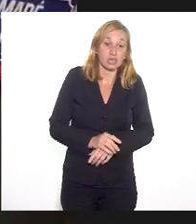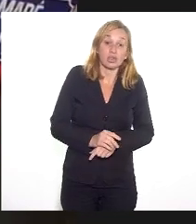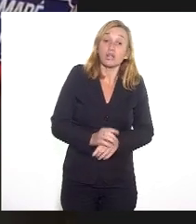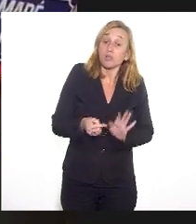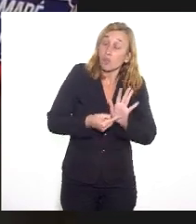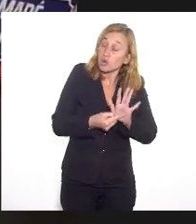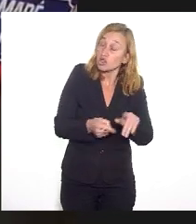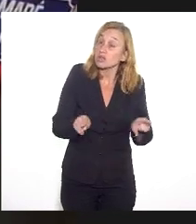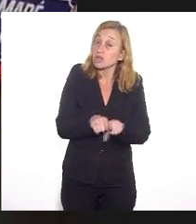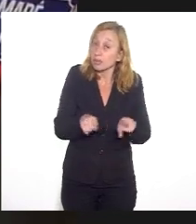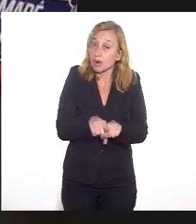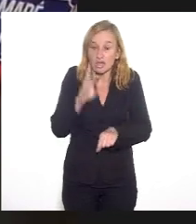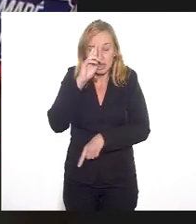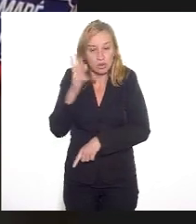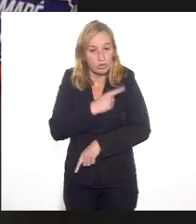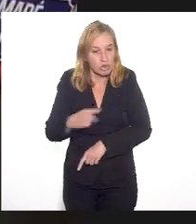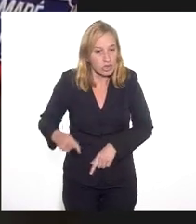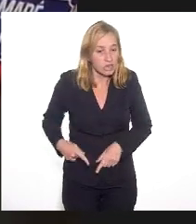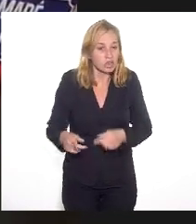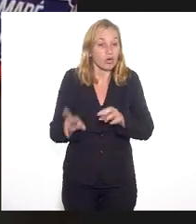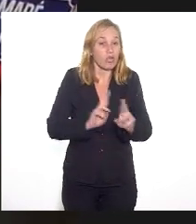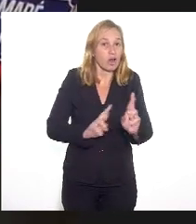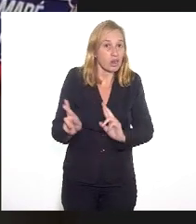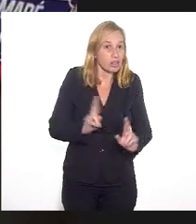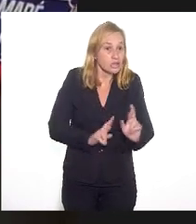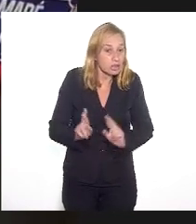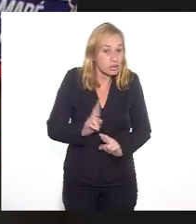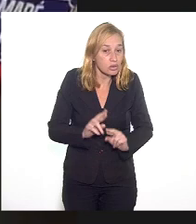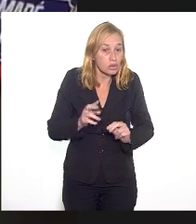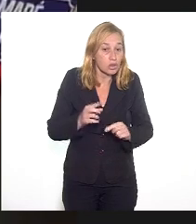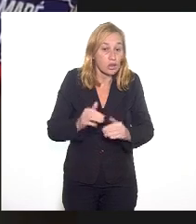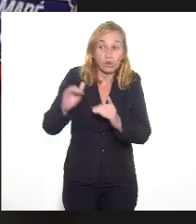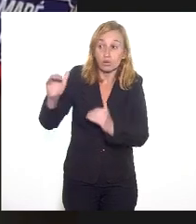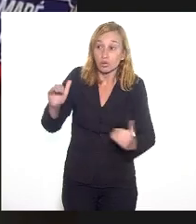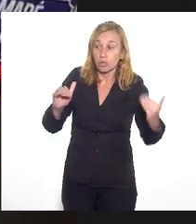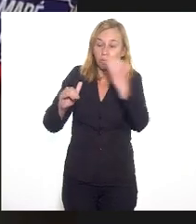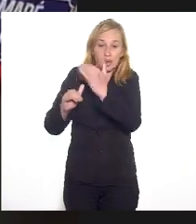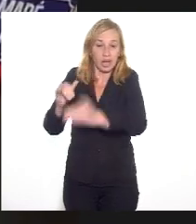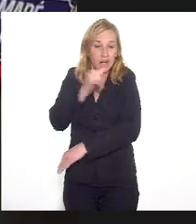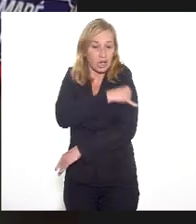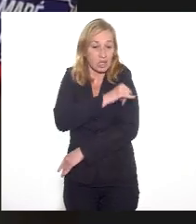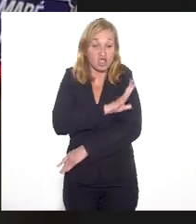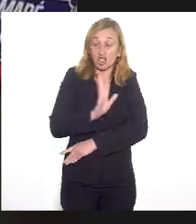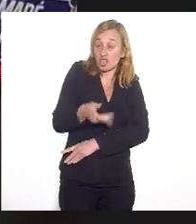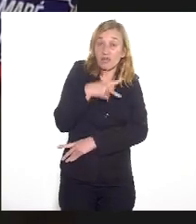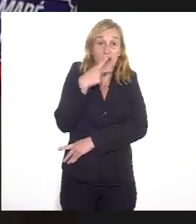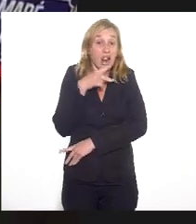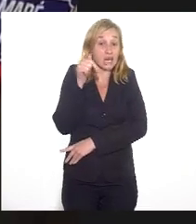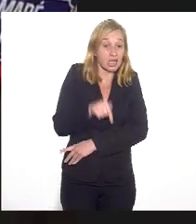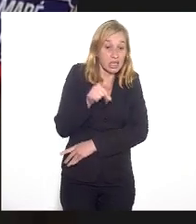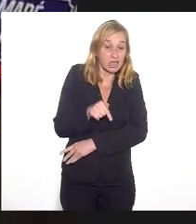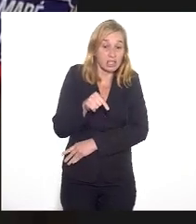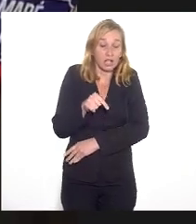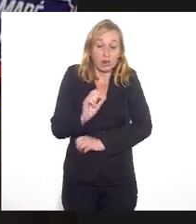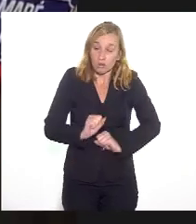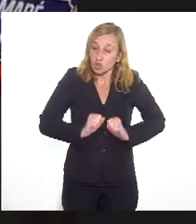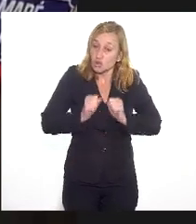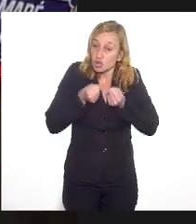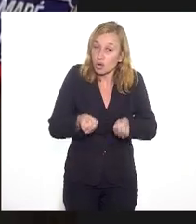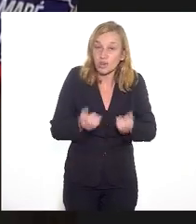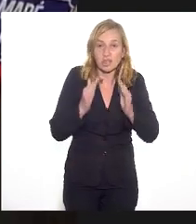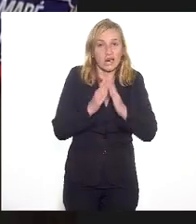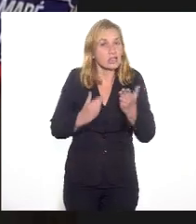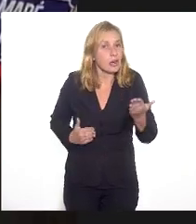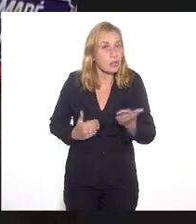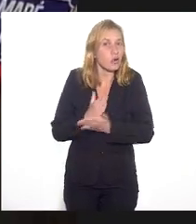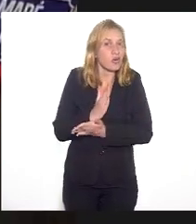Demonstrativo também, senhor presidente, com relação ao programa Supera Rio, que já foi tão dito aqui, essa casa fez todo o esforço de